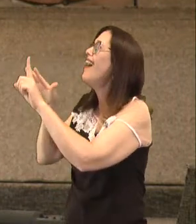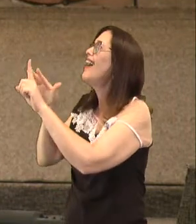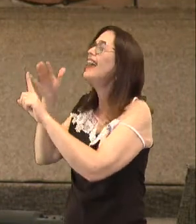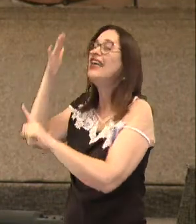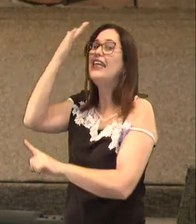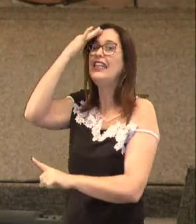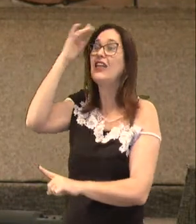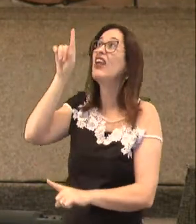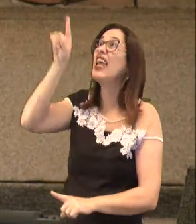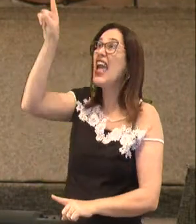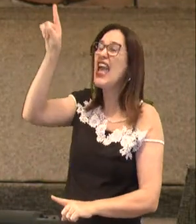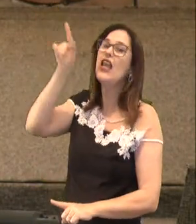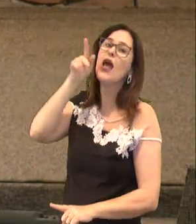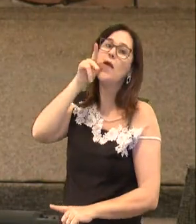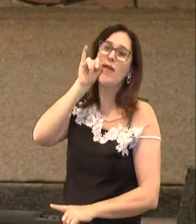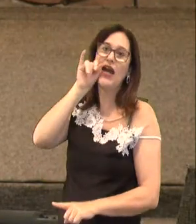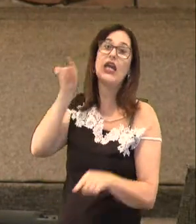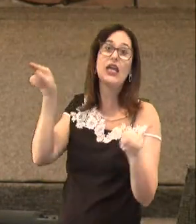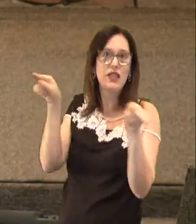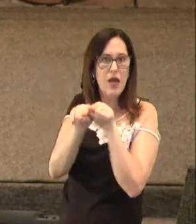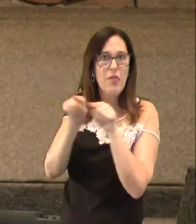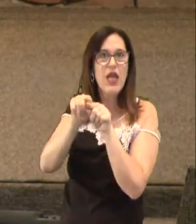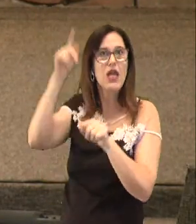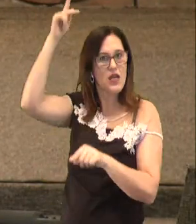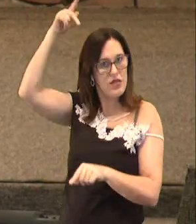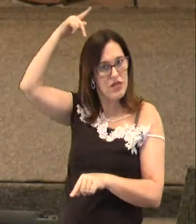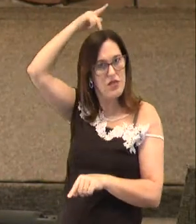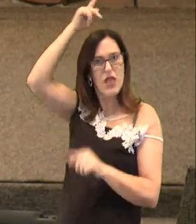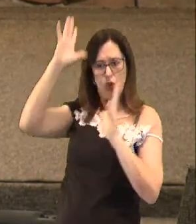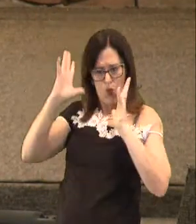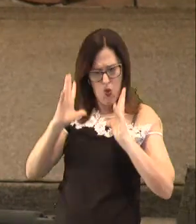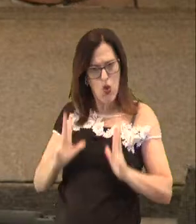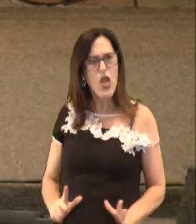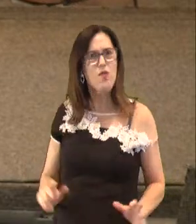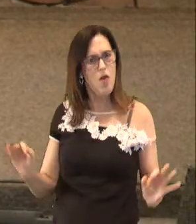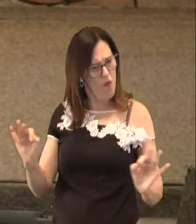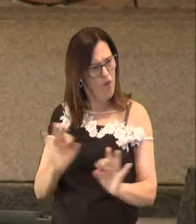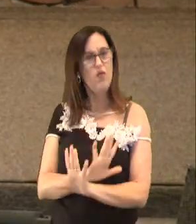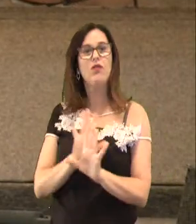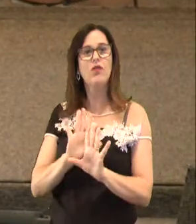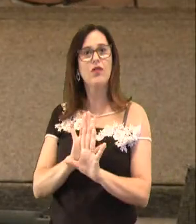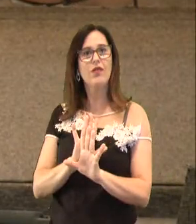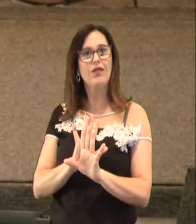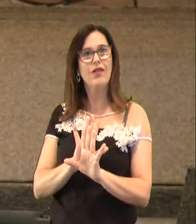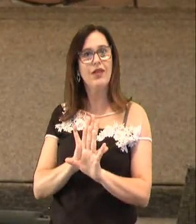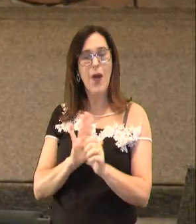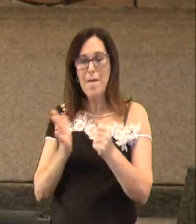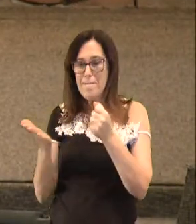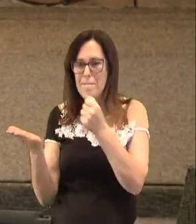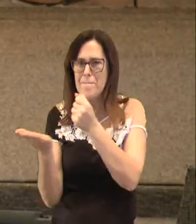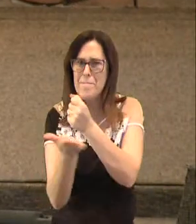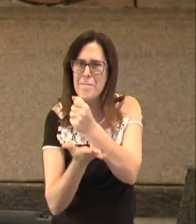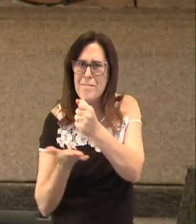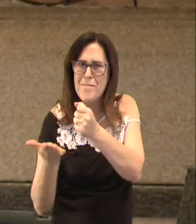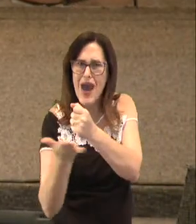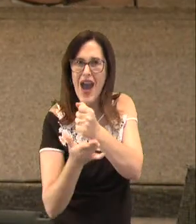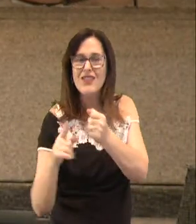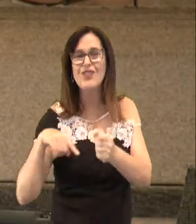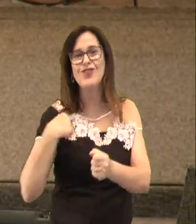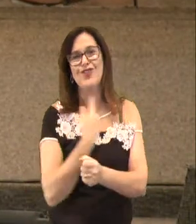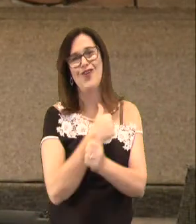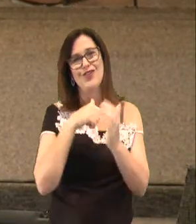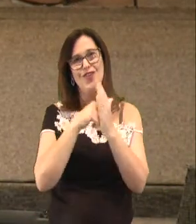a sua paternidade, mas também a sua santidade. Essas são as bases, as premissas da nossa